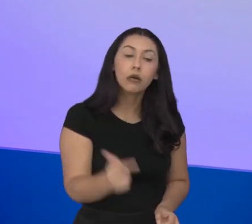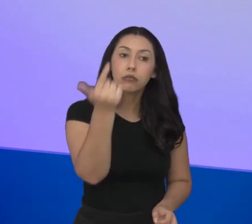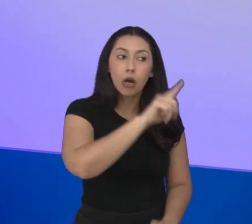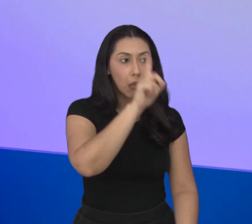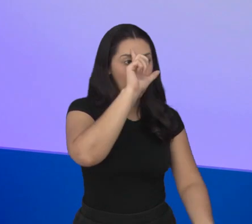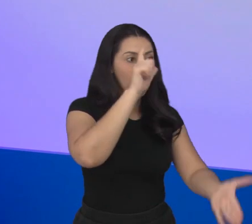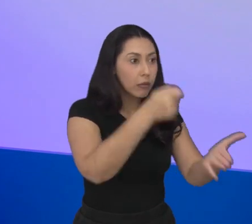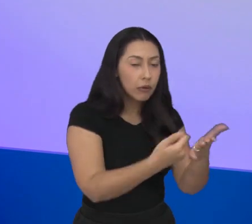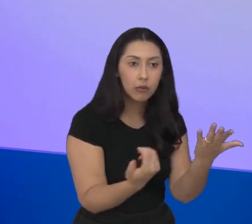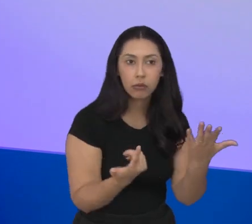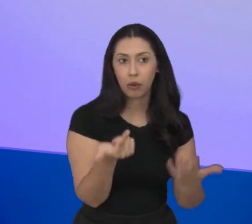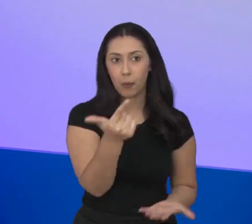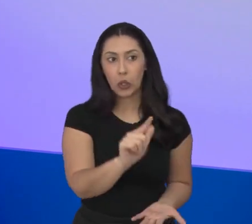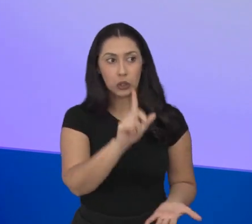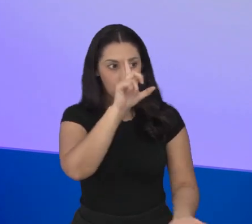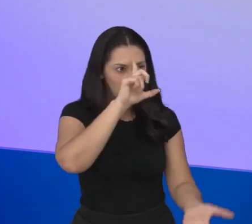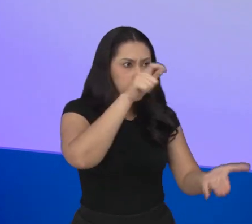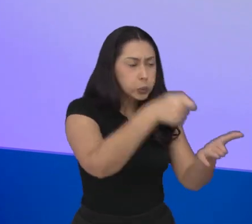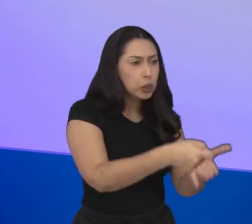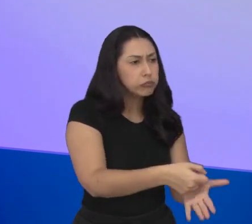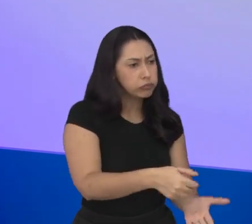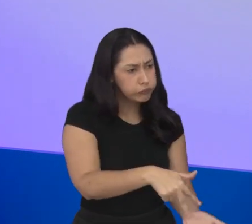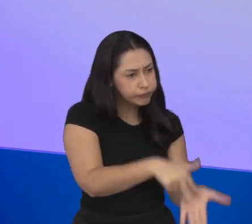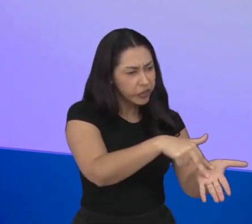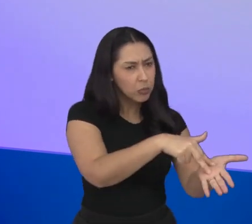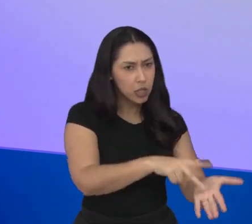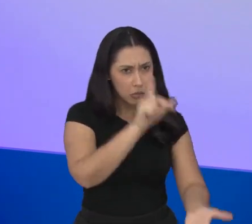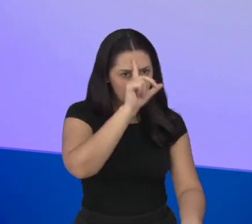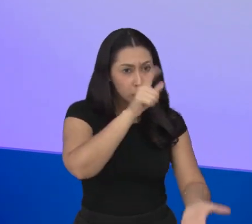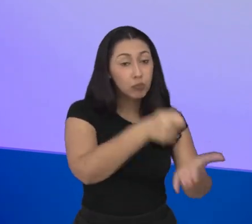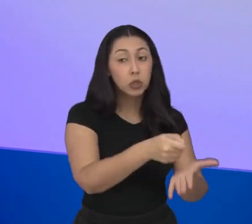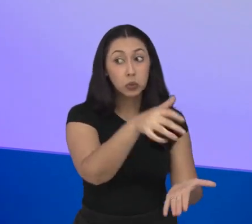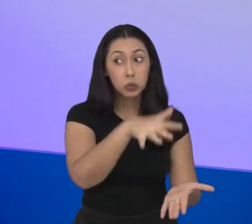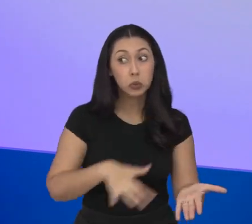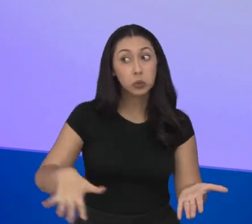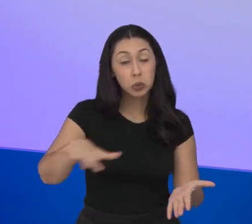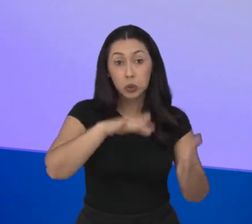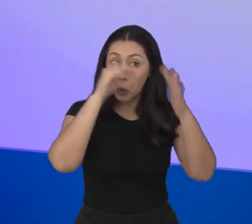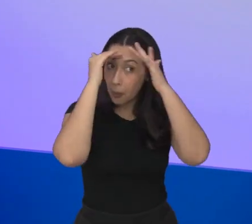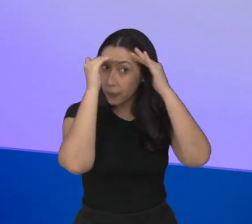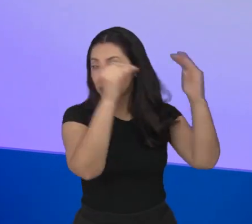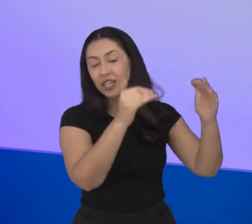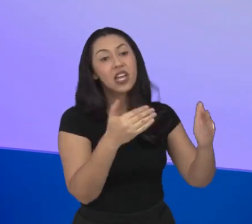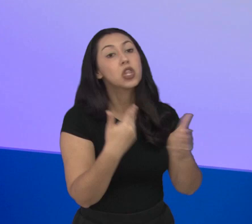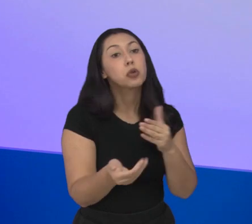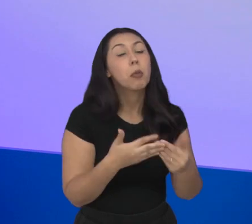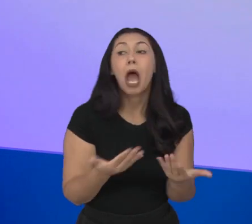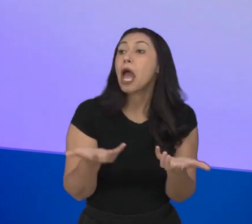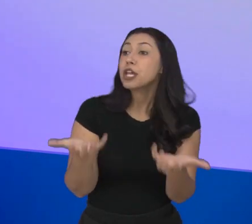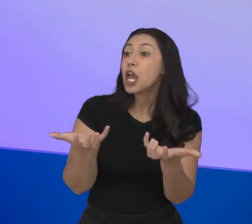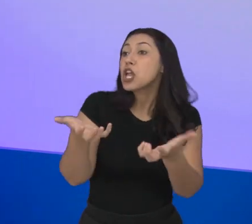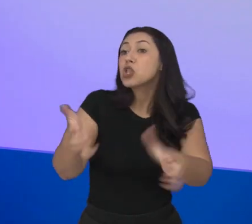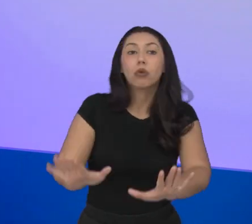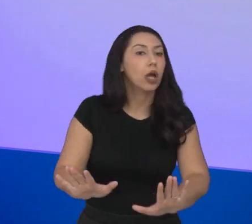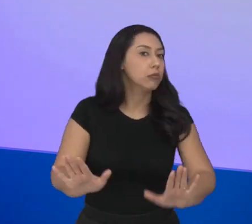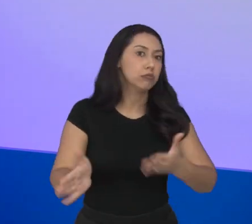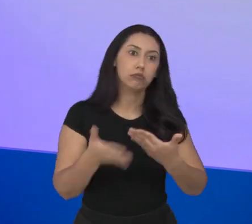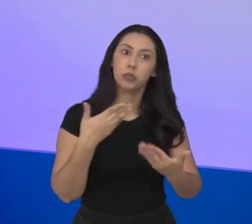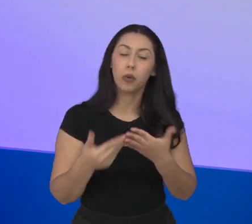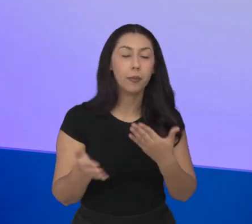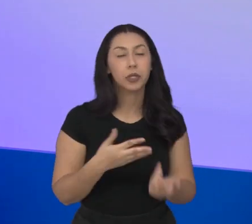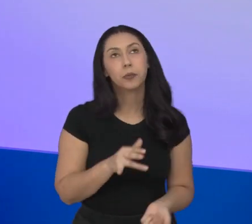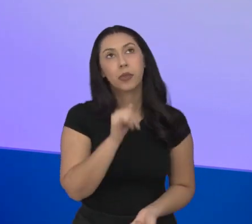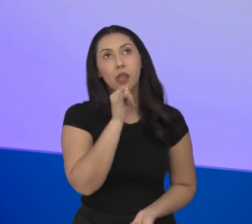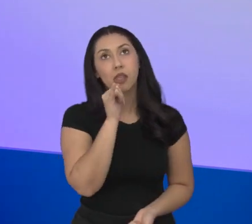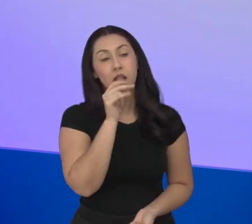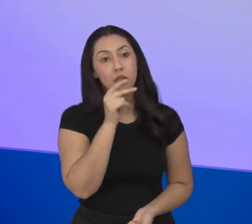aquelas decisões que elas dão força repetitiva e a partir delas todo mundo tem que cumprir. Já não é uma questão de quero ou não quero. Ou seja, uma